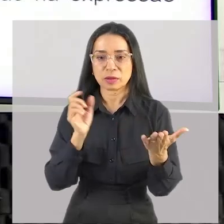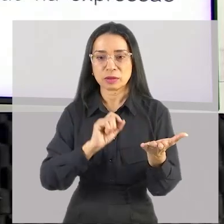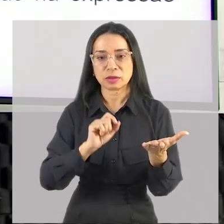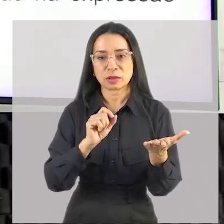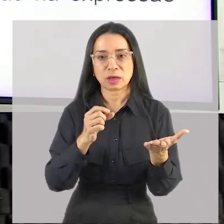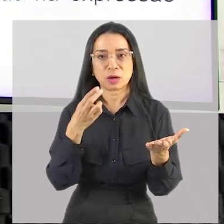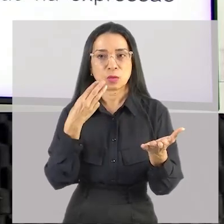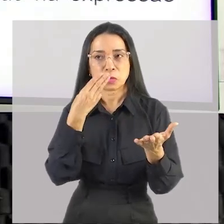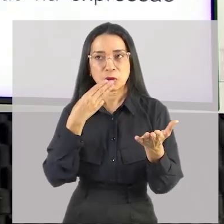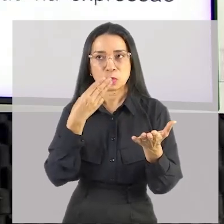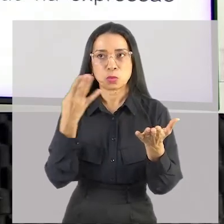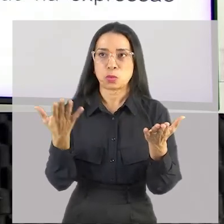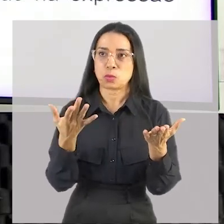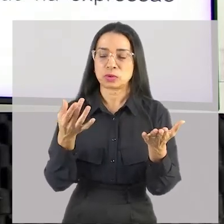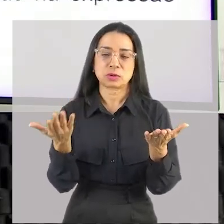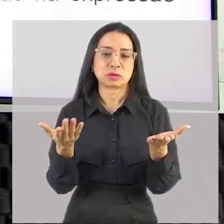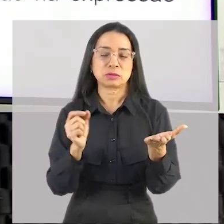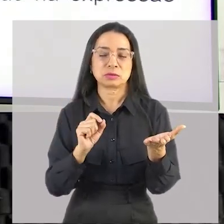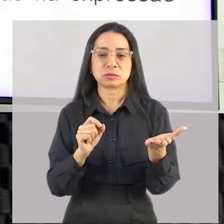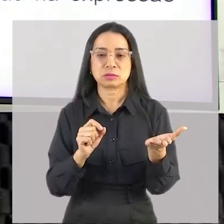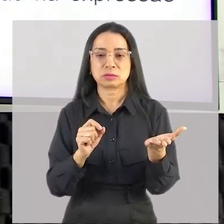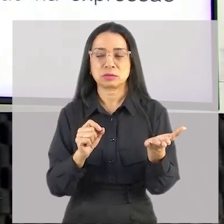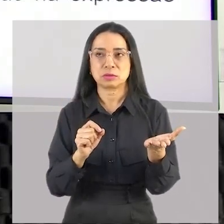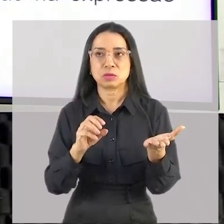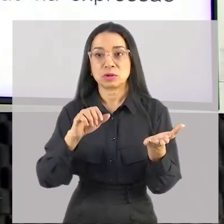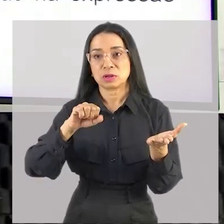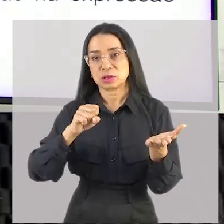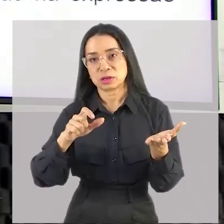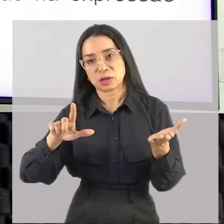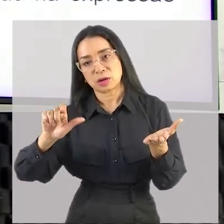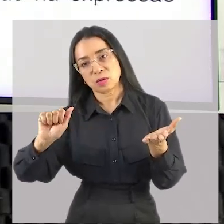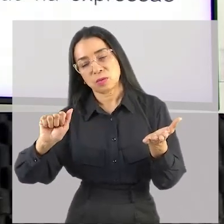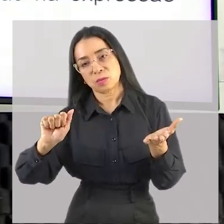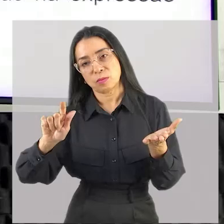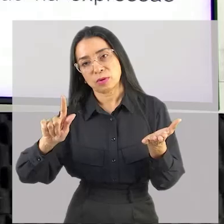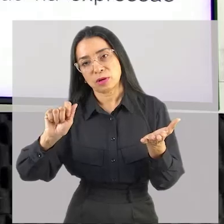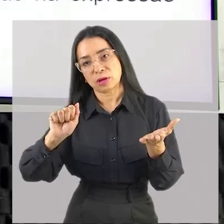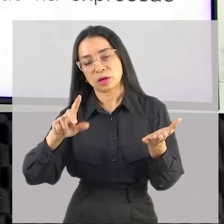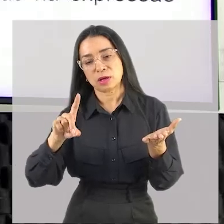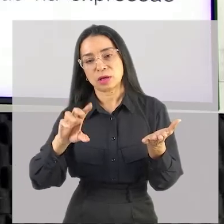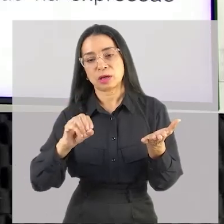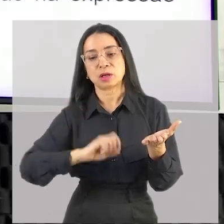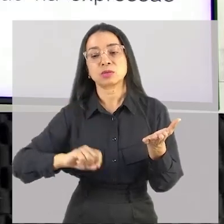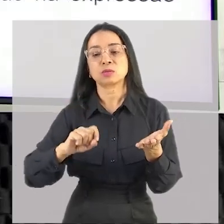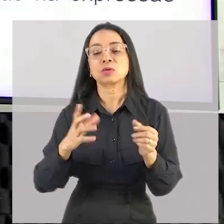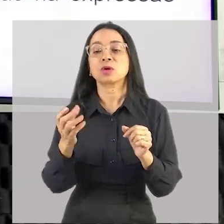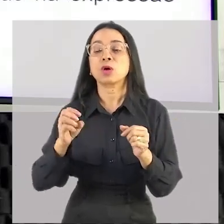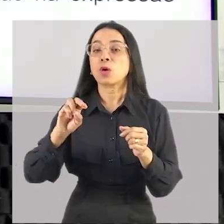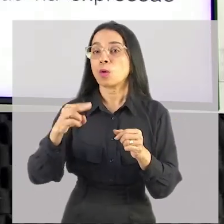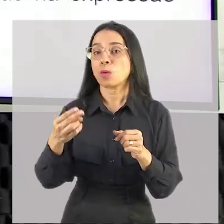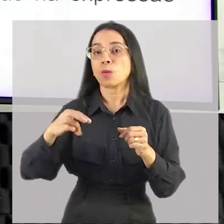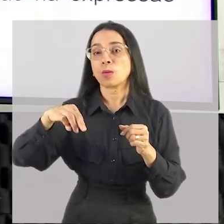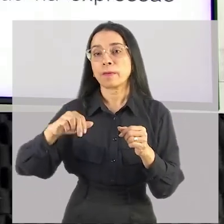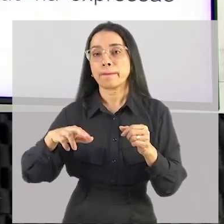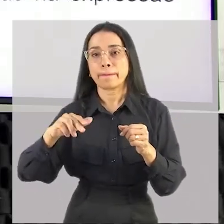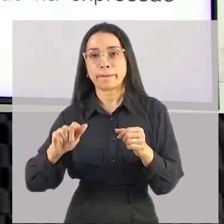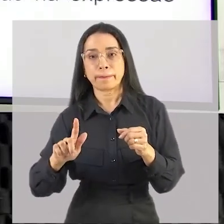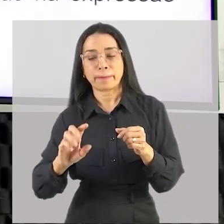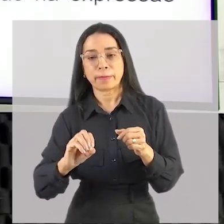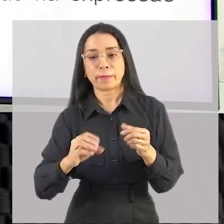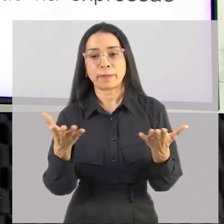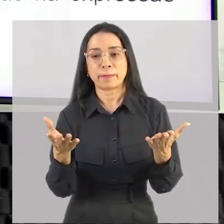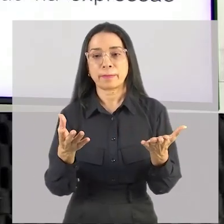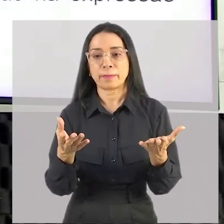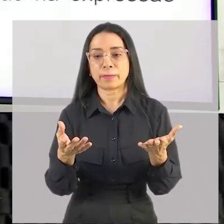o que é doce, o que é salgado, o que é amargo. Quando você trabalha a sinestesia, você faz essa mistura, né? Você